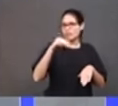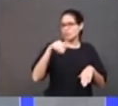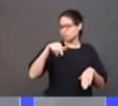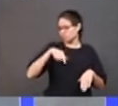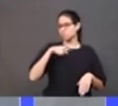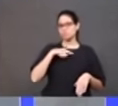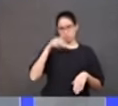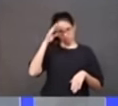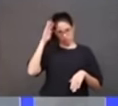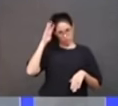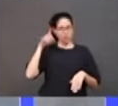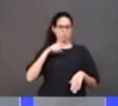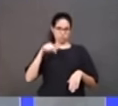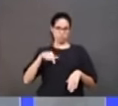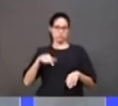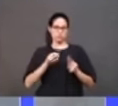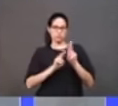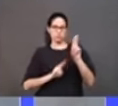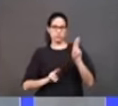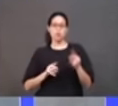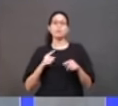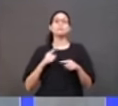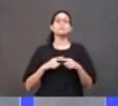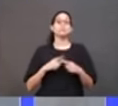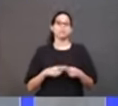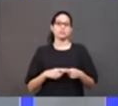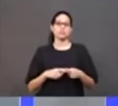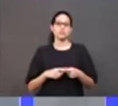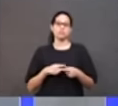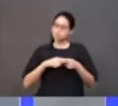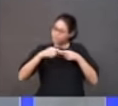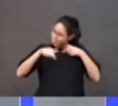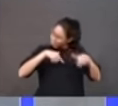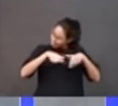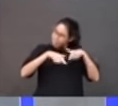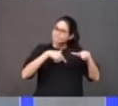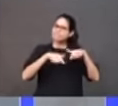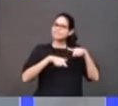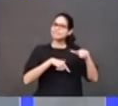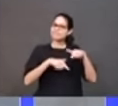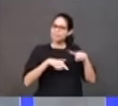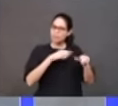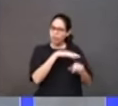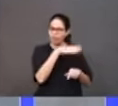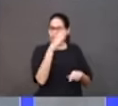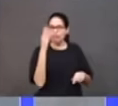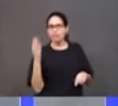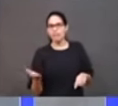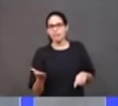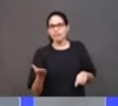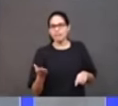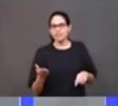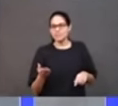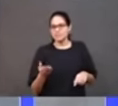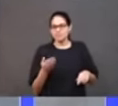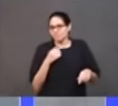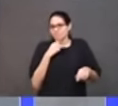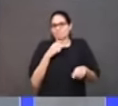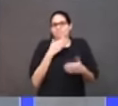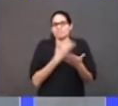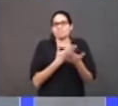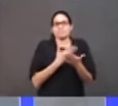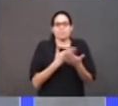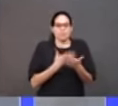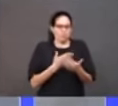universidade. Por quê? Porque eles, em virtude da própria condição de trabalho, que demanda muito tempo, eles não têm as mesmas condições, vamos dizer